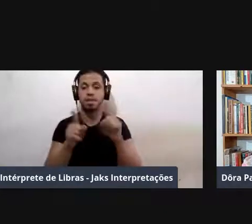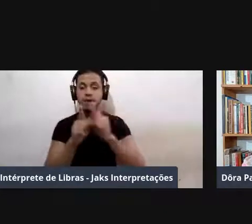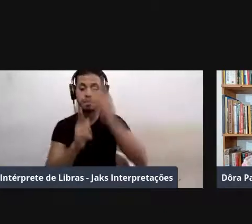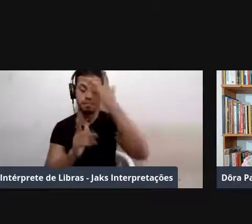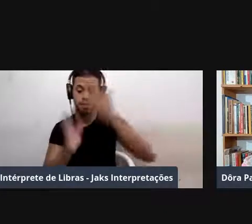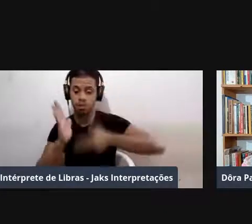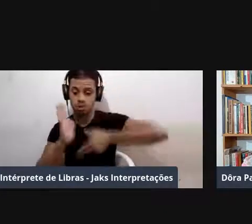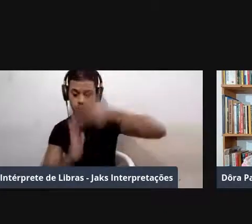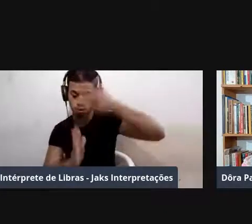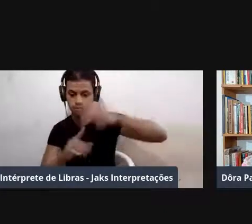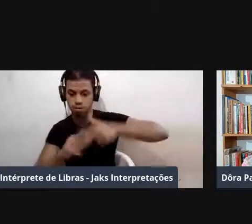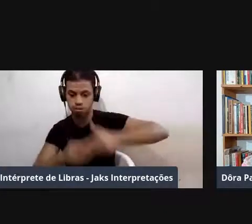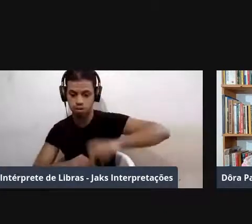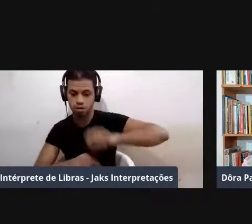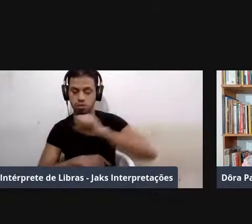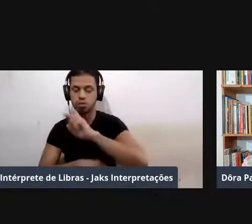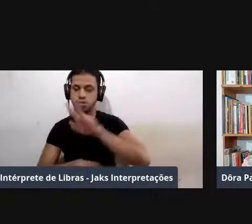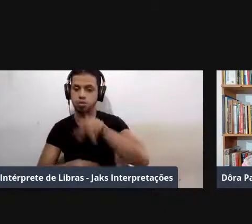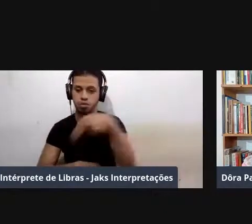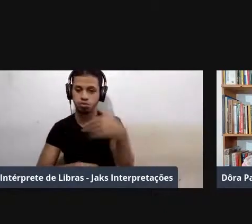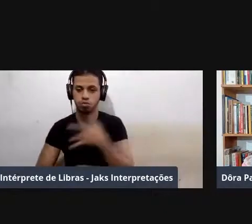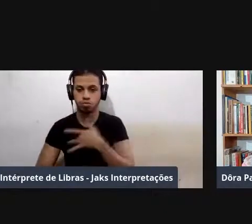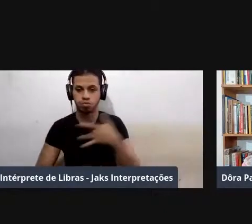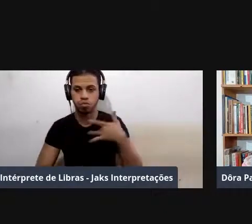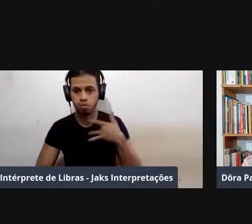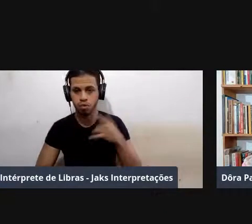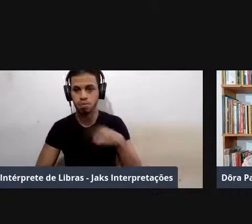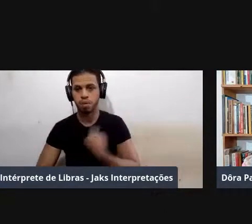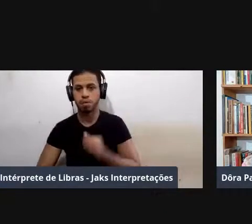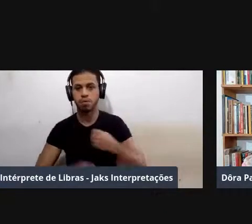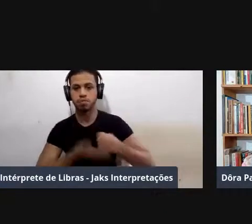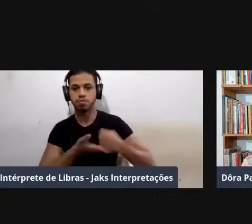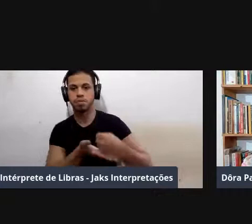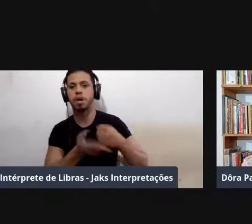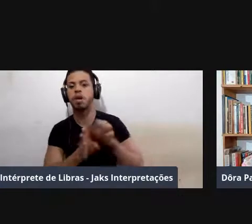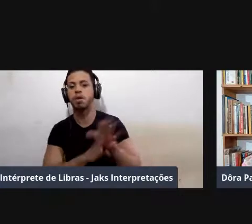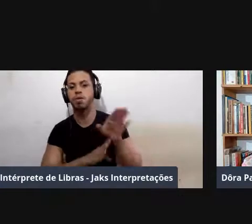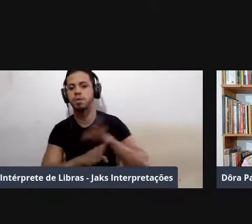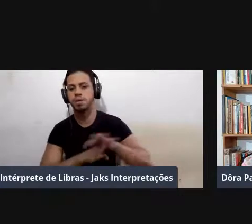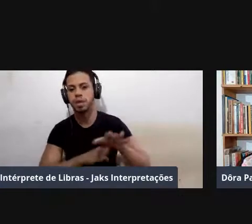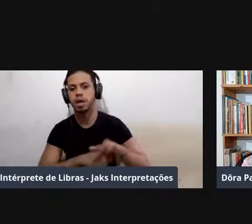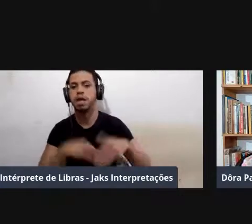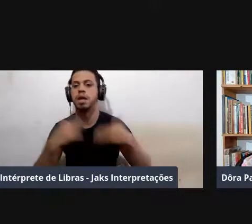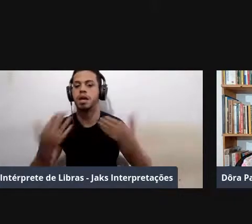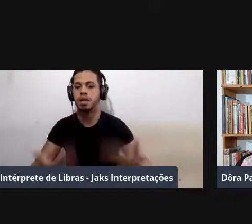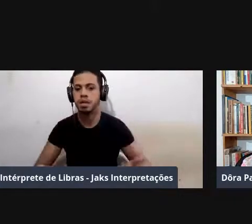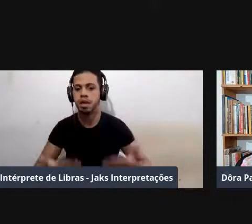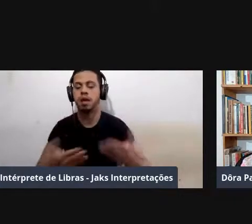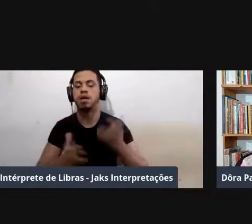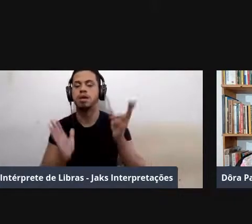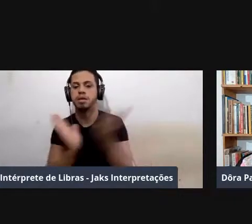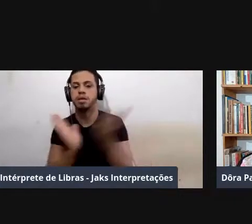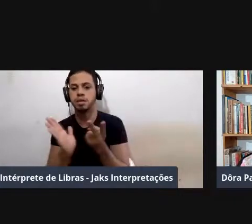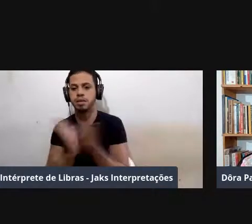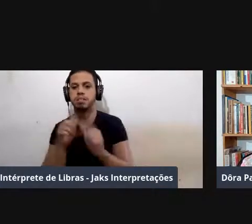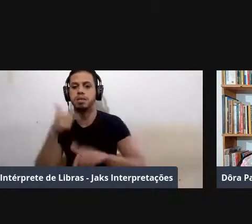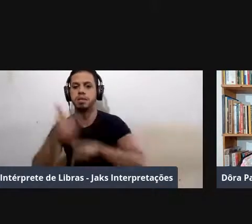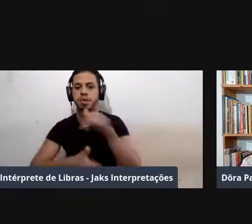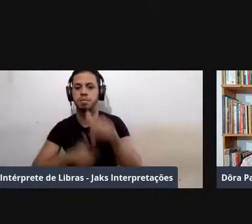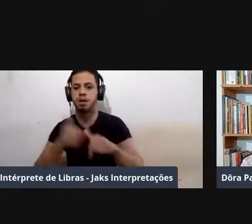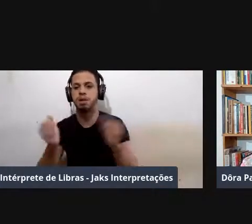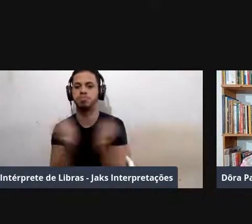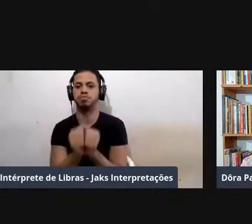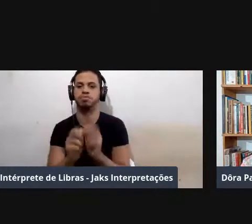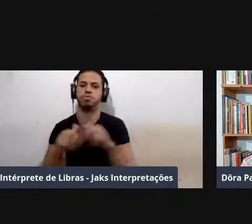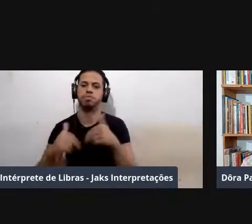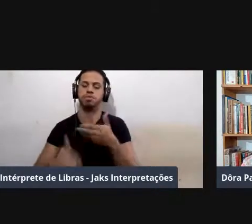do SUS para nos ajudar, para conciliar. Então, nisso, nós sempre trabalhamos junto para isso, para uma ajudar